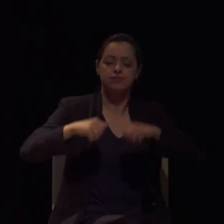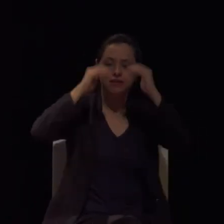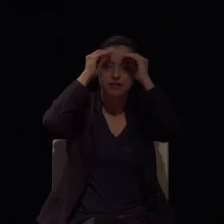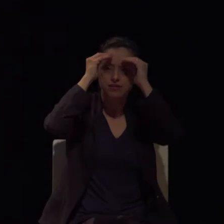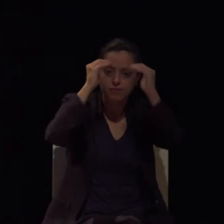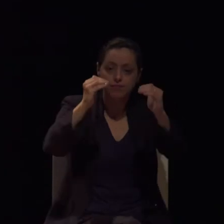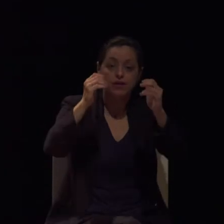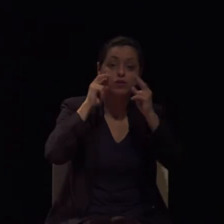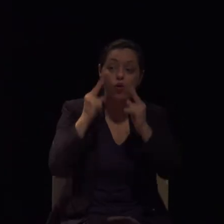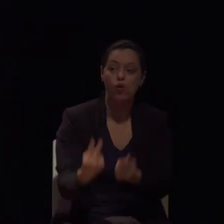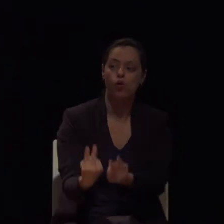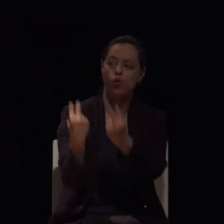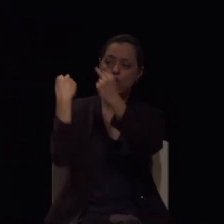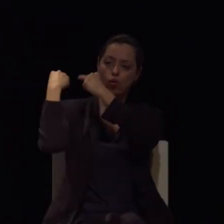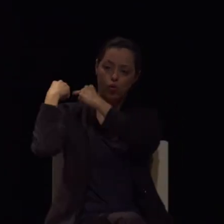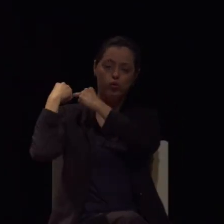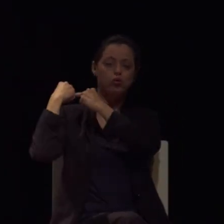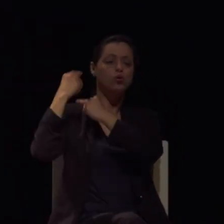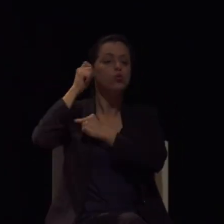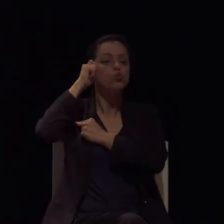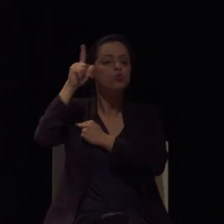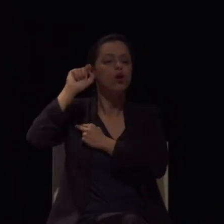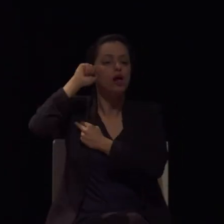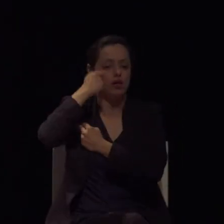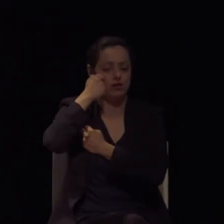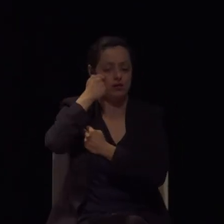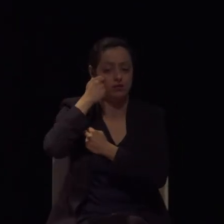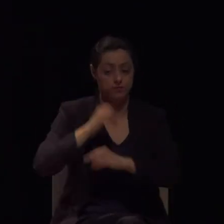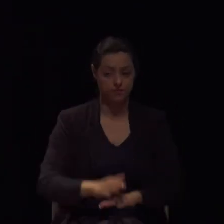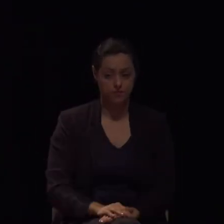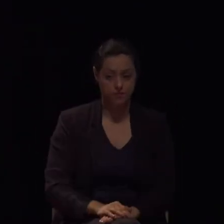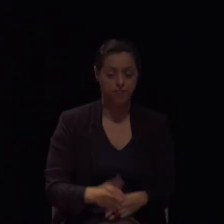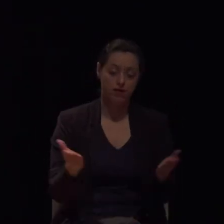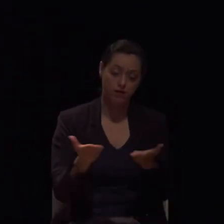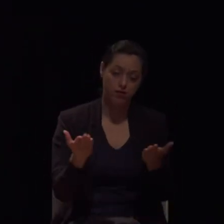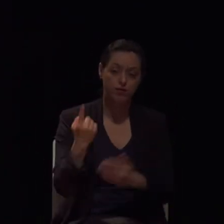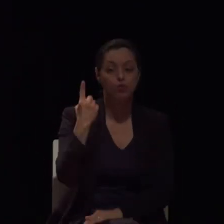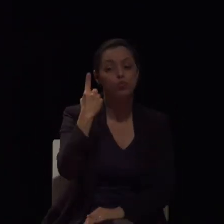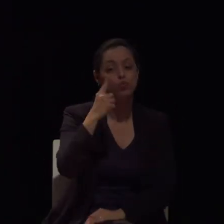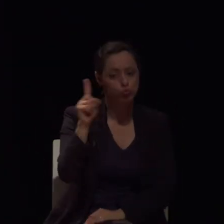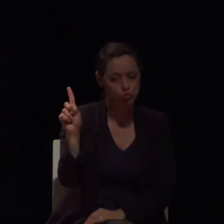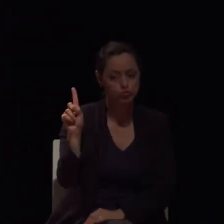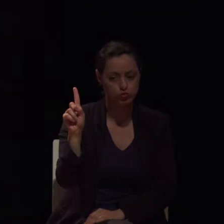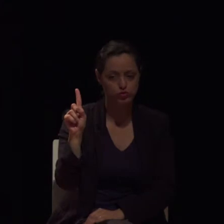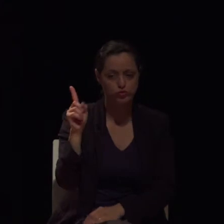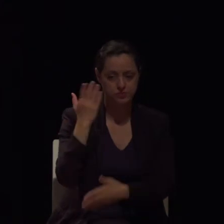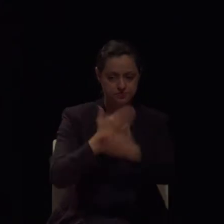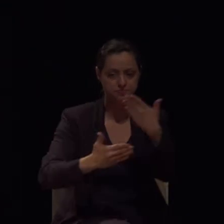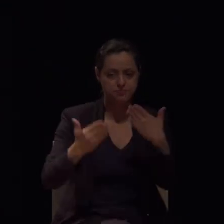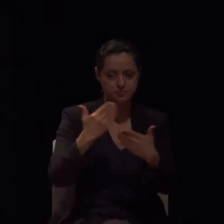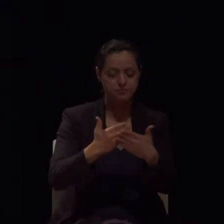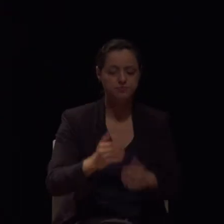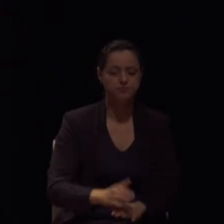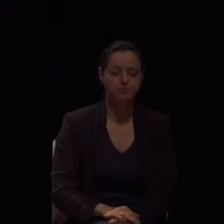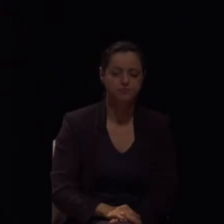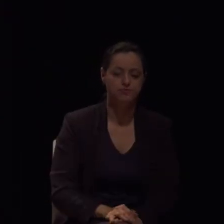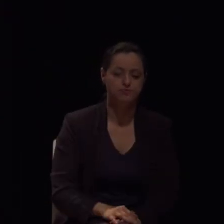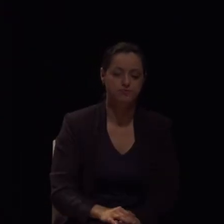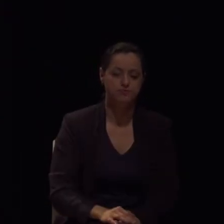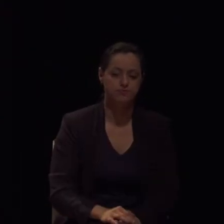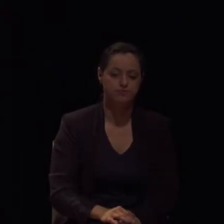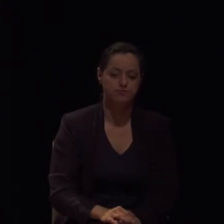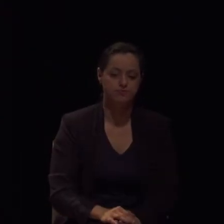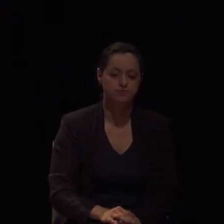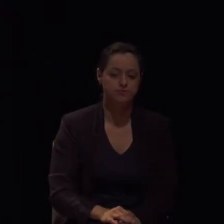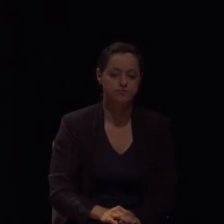respeito vou colocar o último pode passar o último slide para